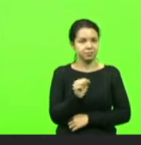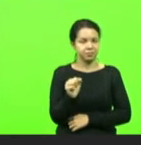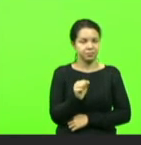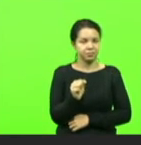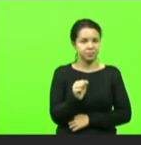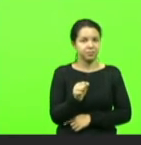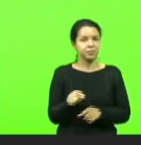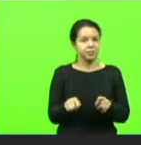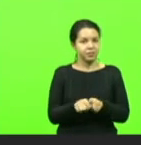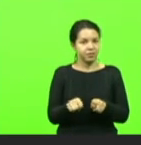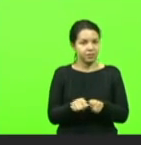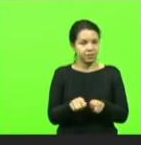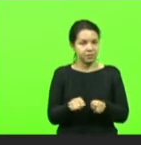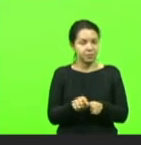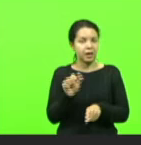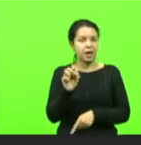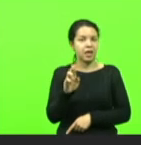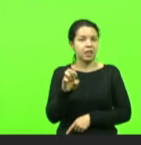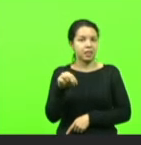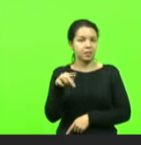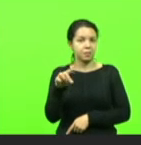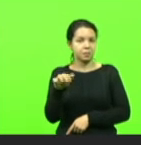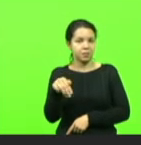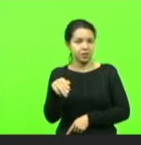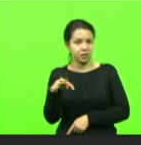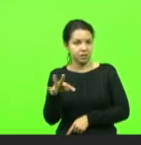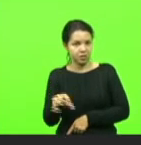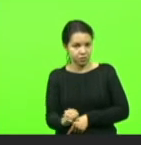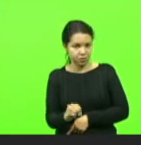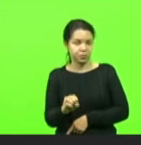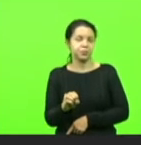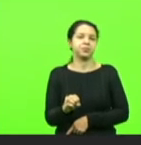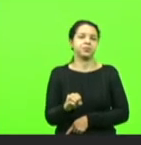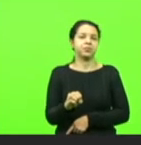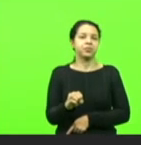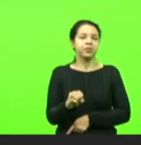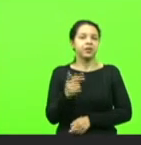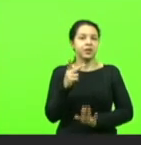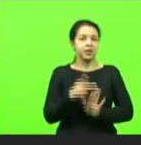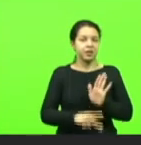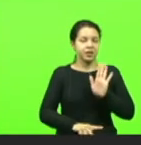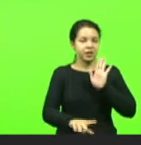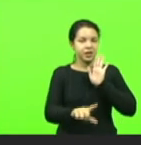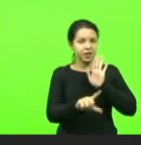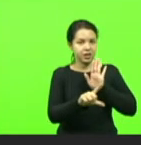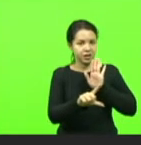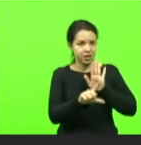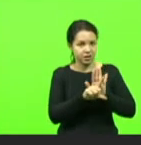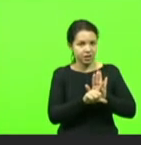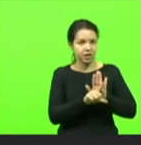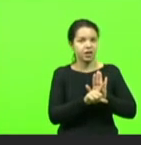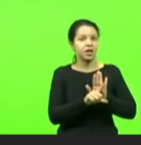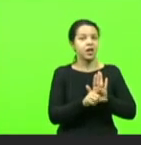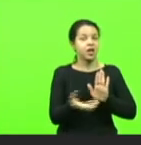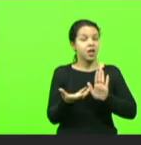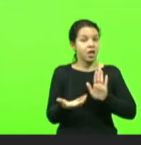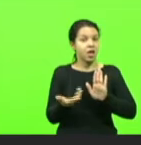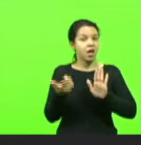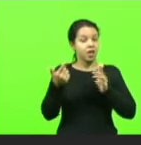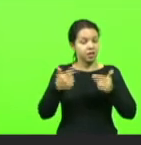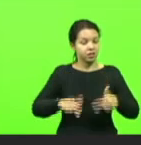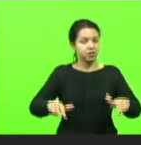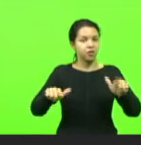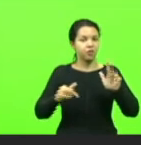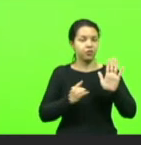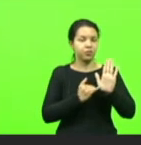casos de arrendamento desse modo entendo que o projeto de lei aprimora a concessão vigente Davi gente isenção fiscal para pessoa com deficiência